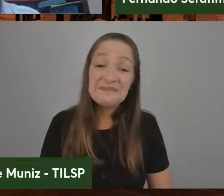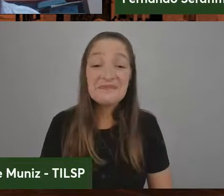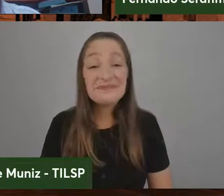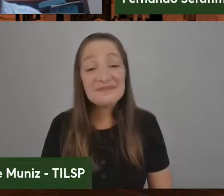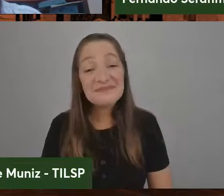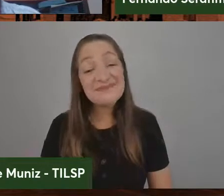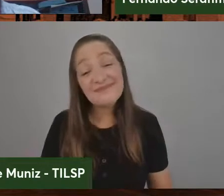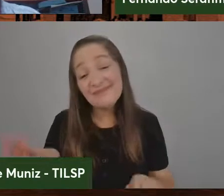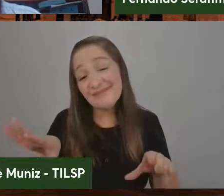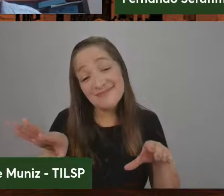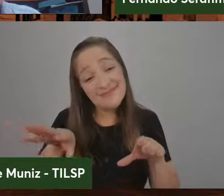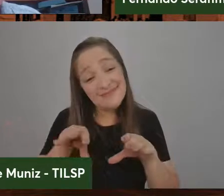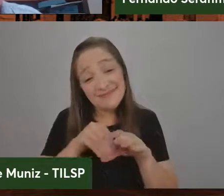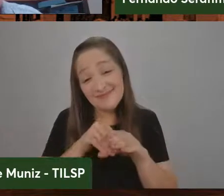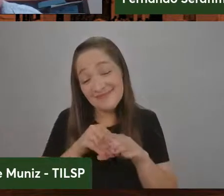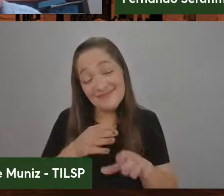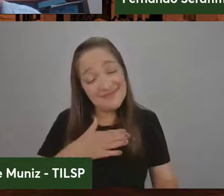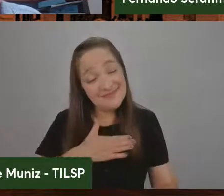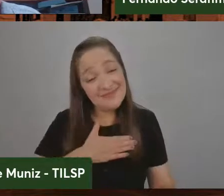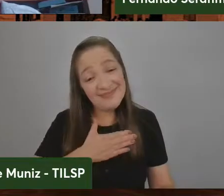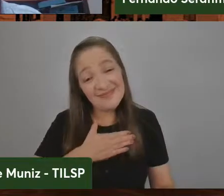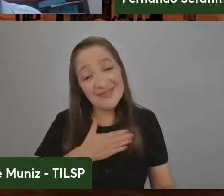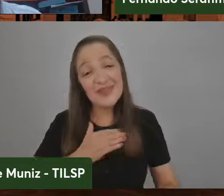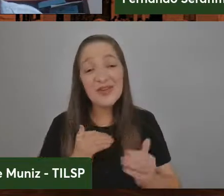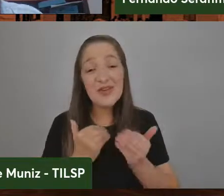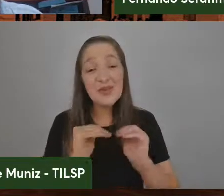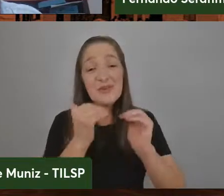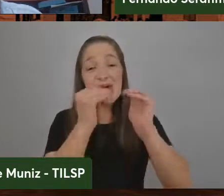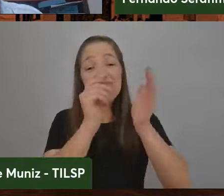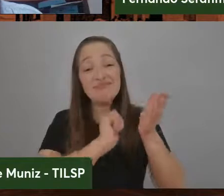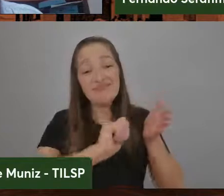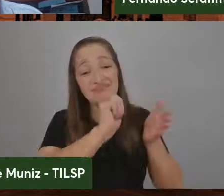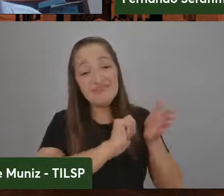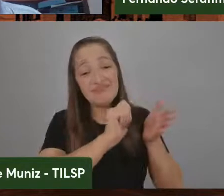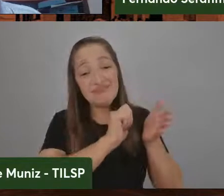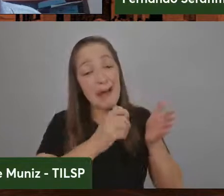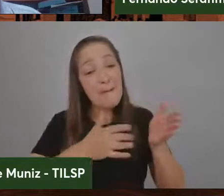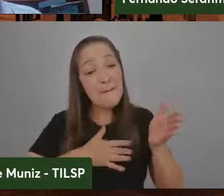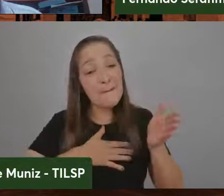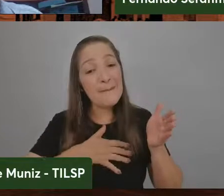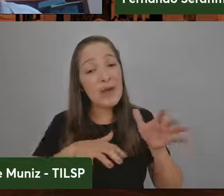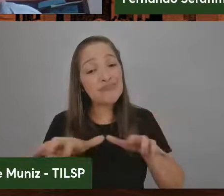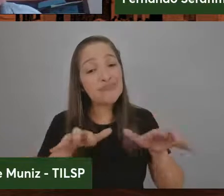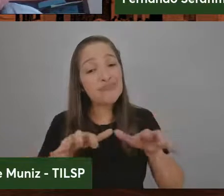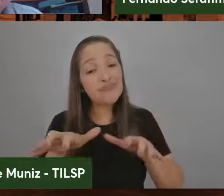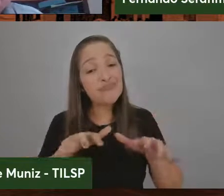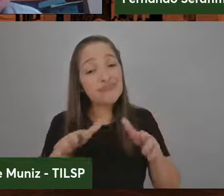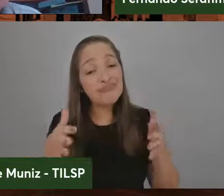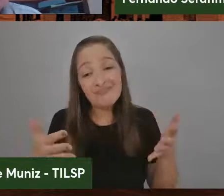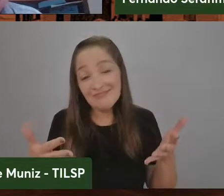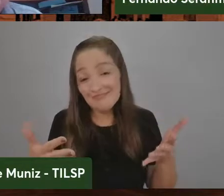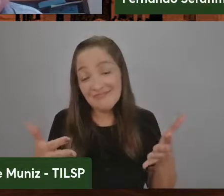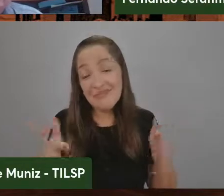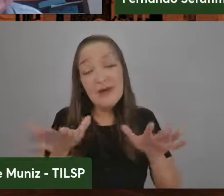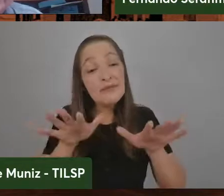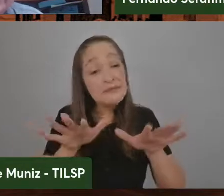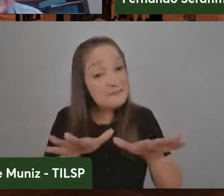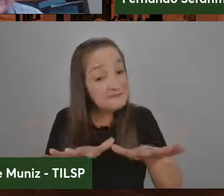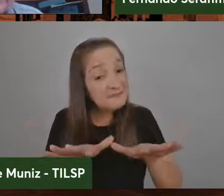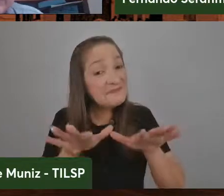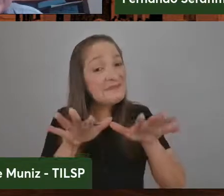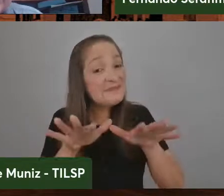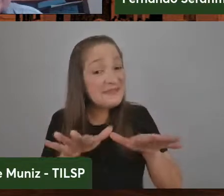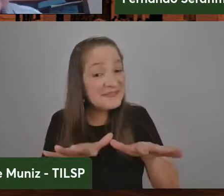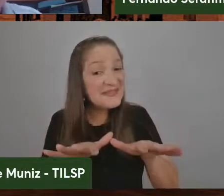faz parte, como eu falei, do meu processo de escrita, do meu ritmo, que é atávico, né? Que é,